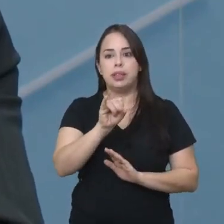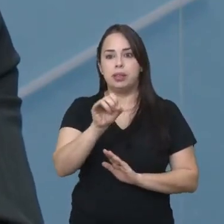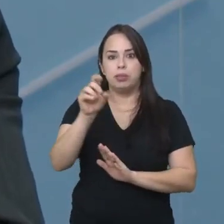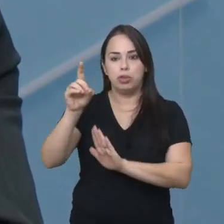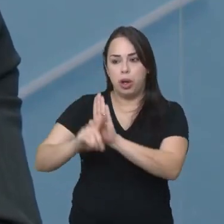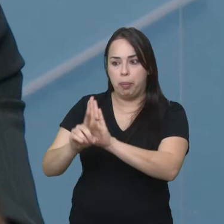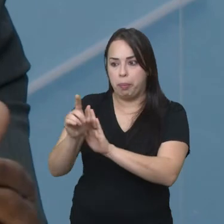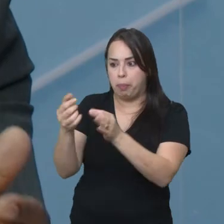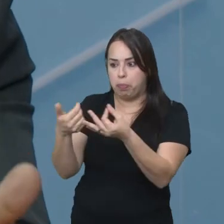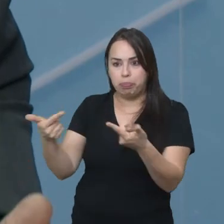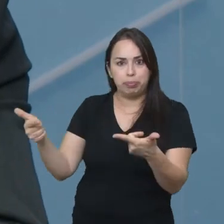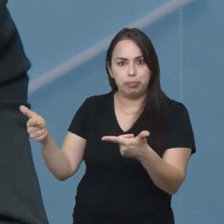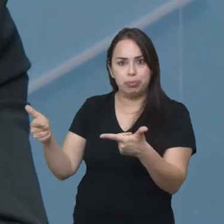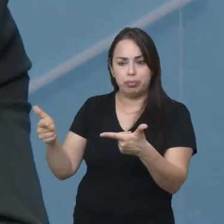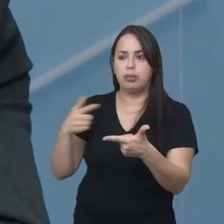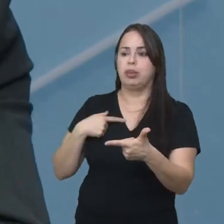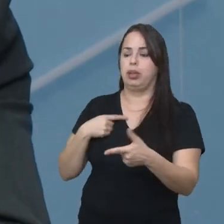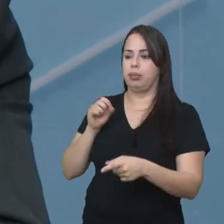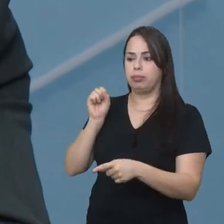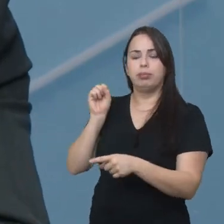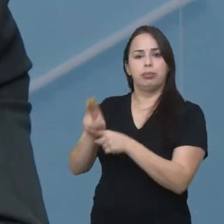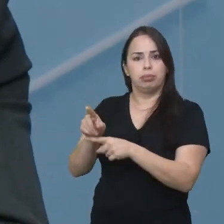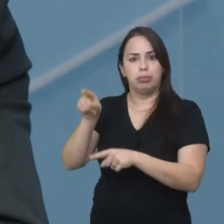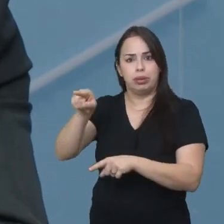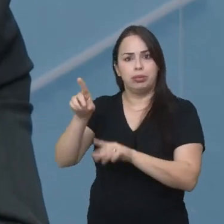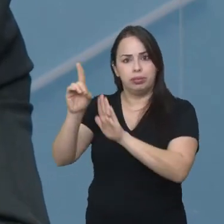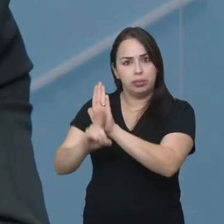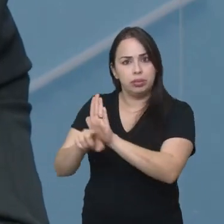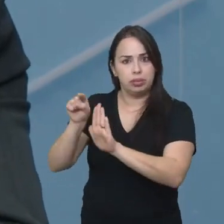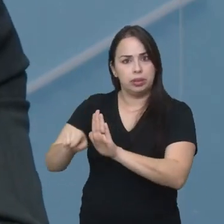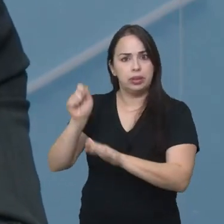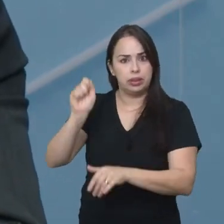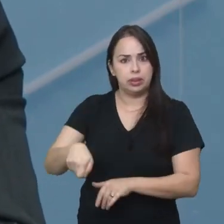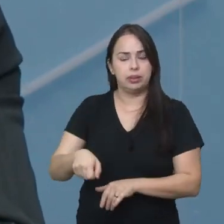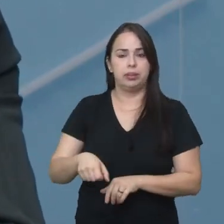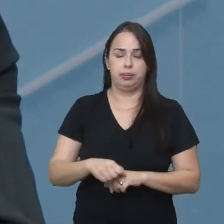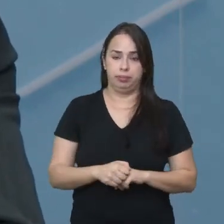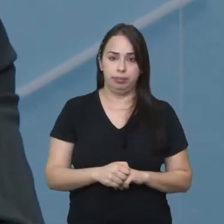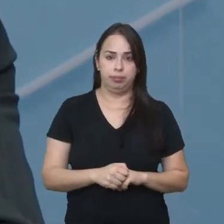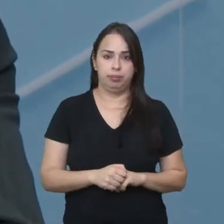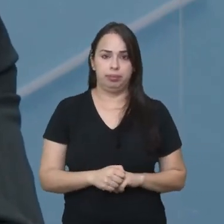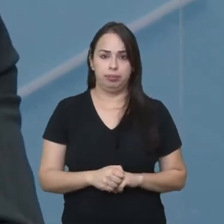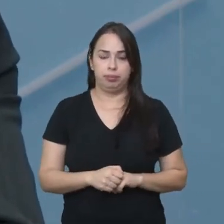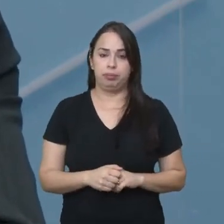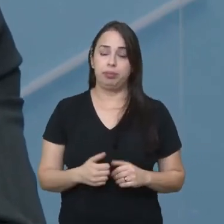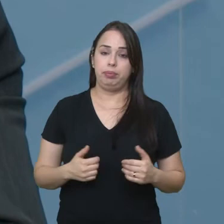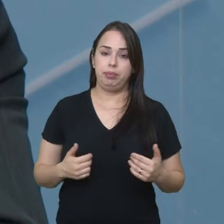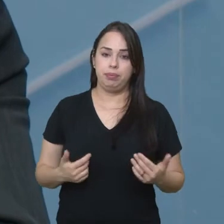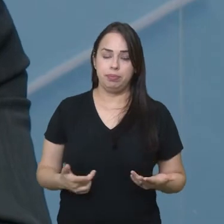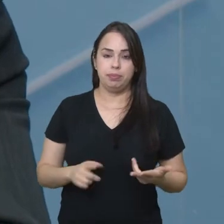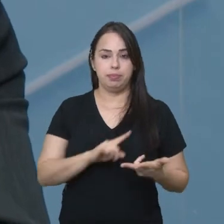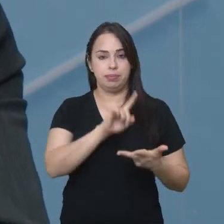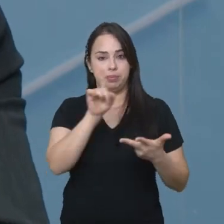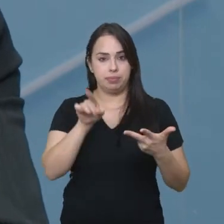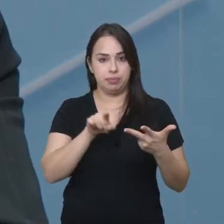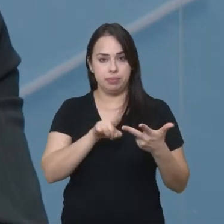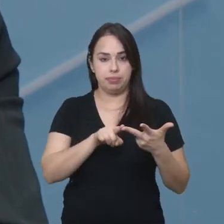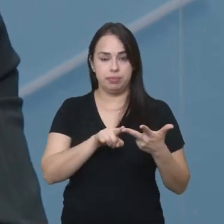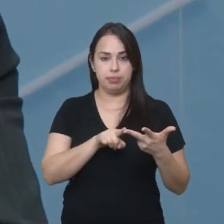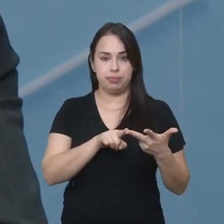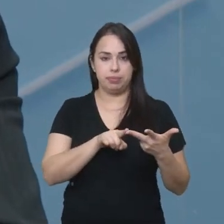estão sendo violados, seja violação institucional ou entre pares, né? E a